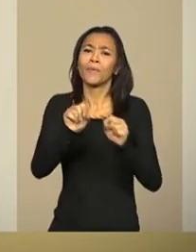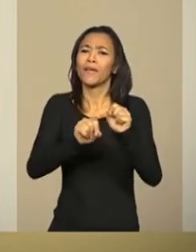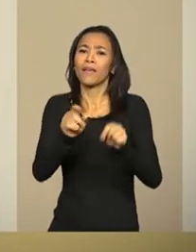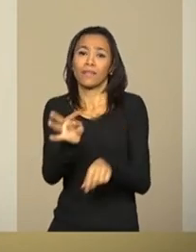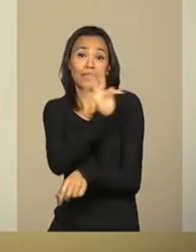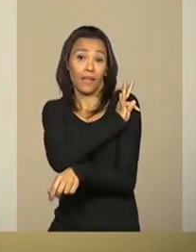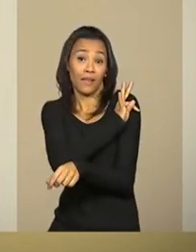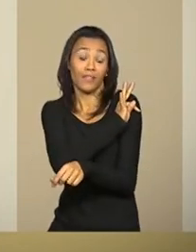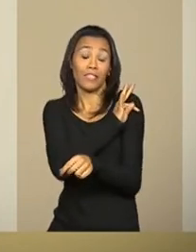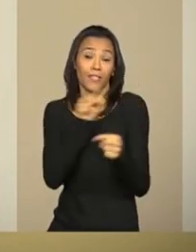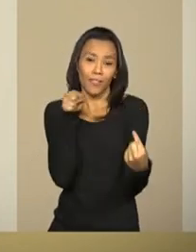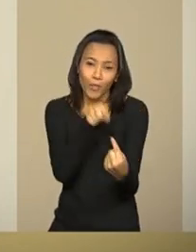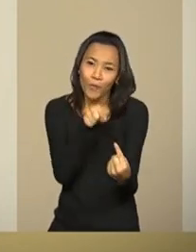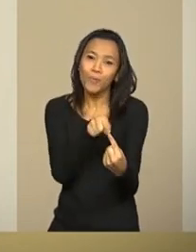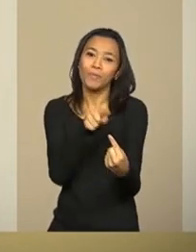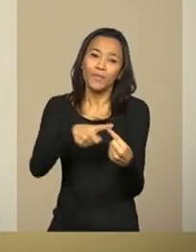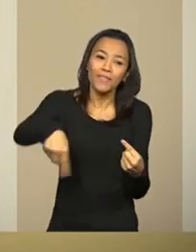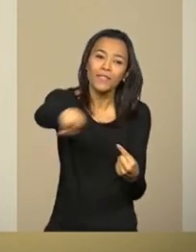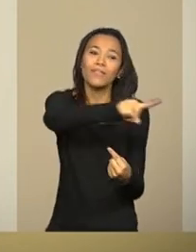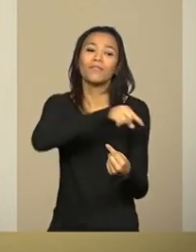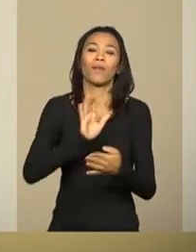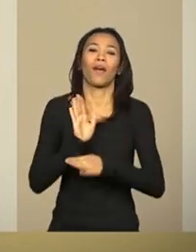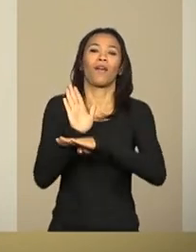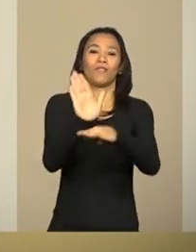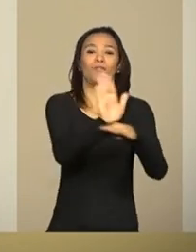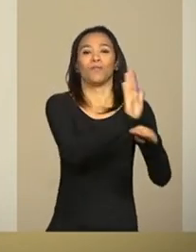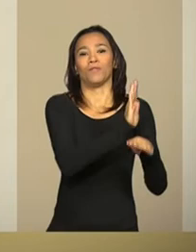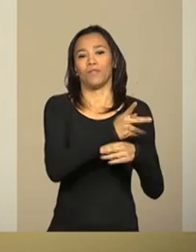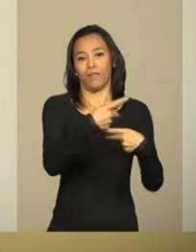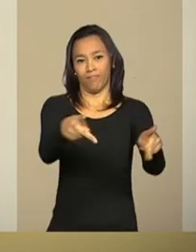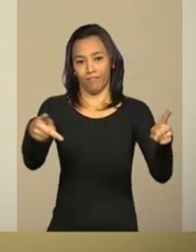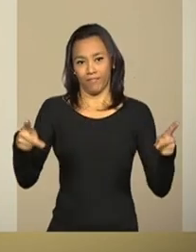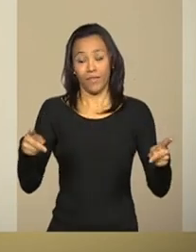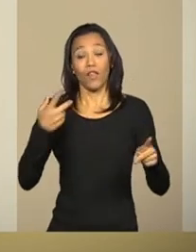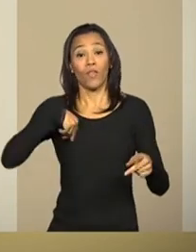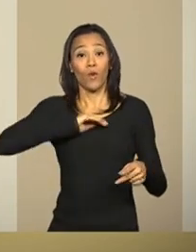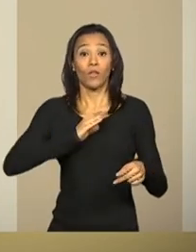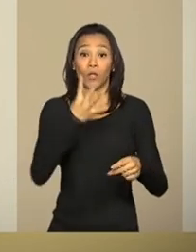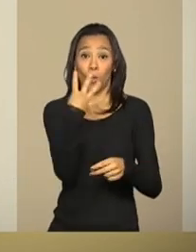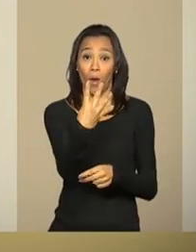garantir a alimentação dos rebanhos da região. Nós reservamos